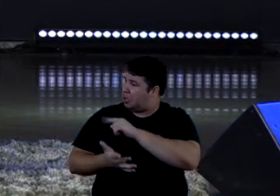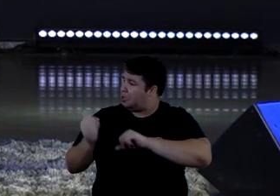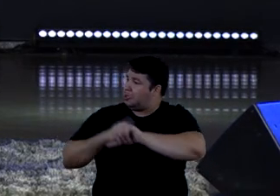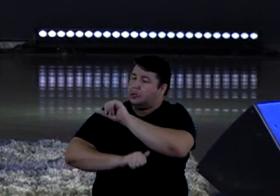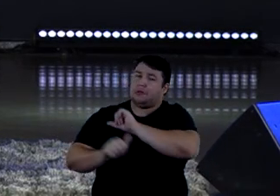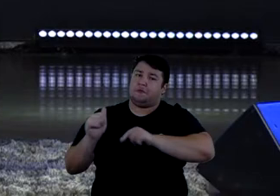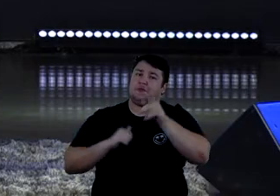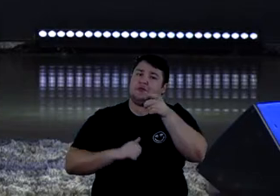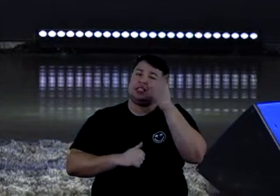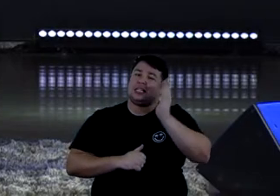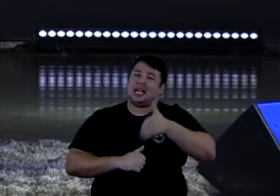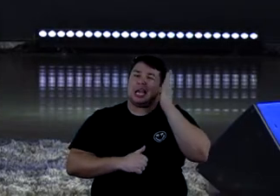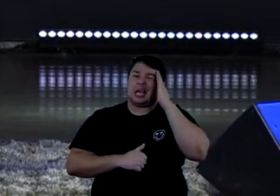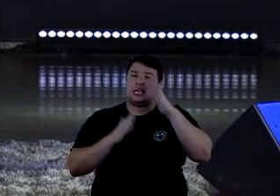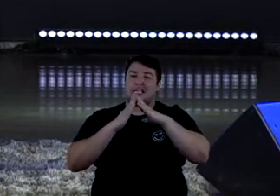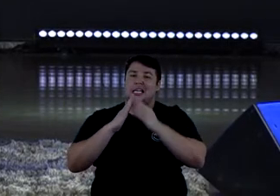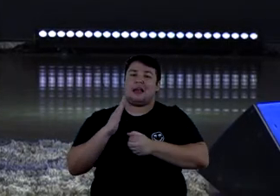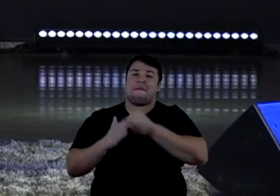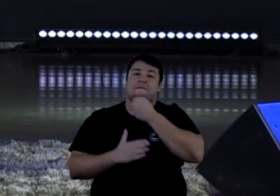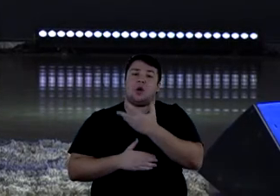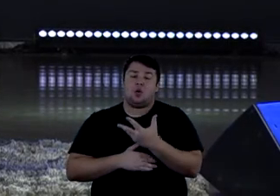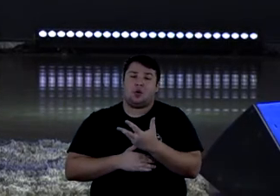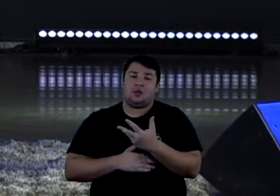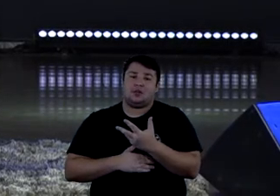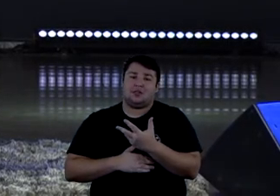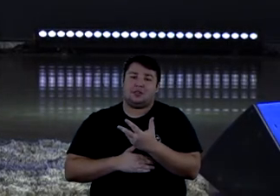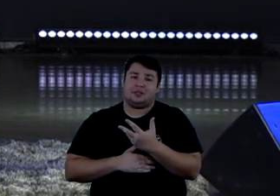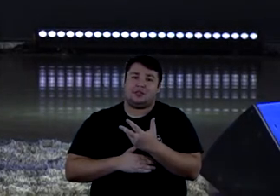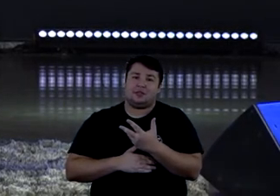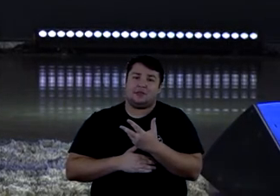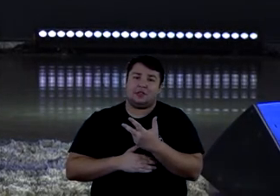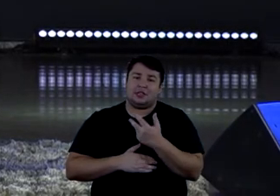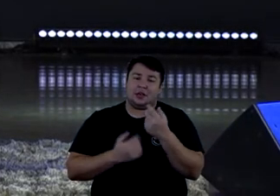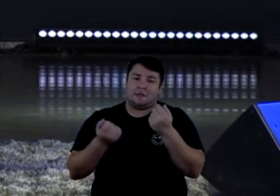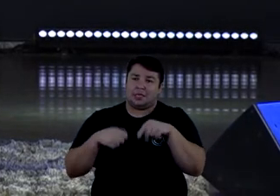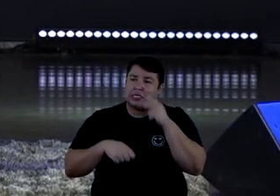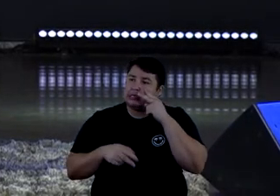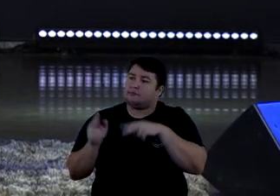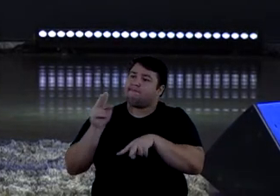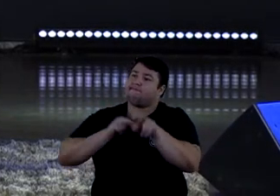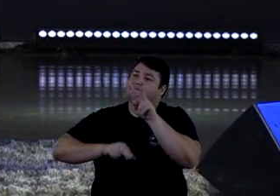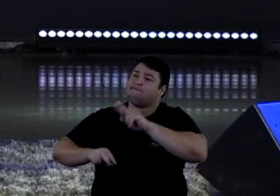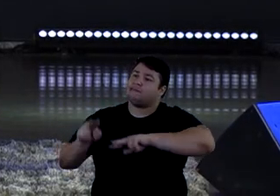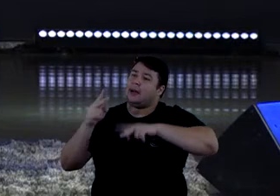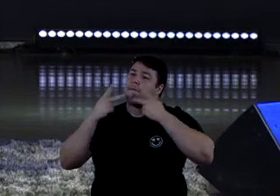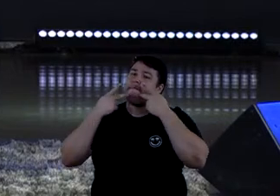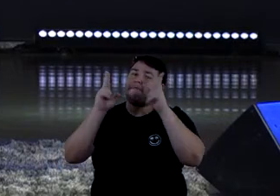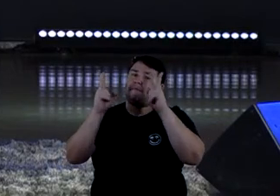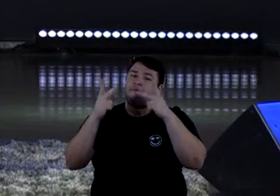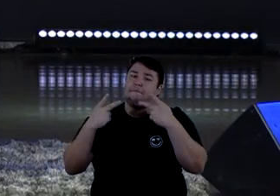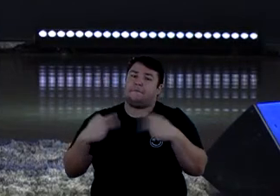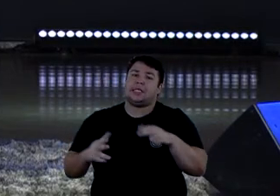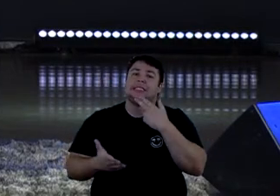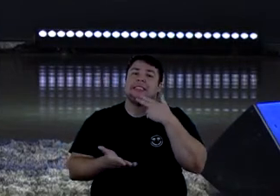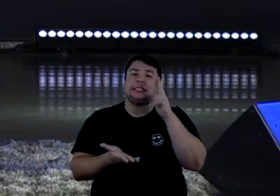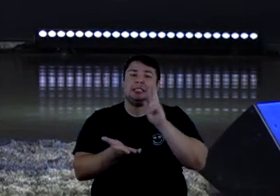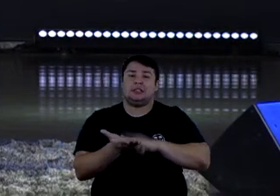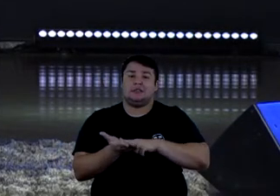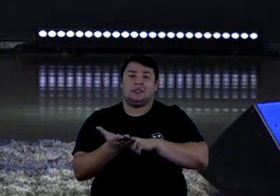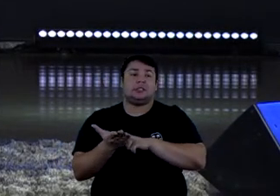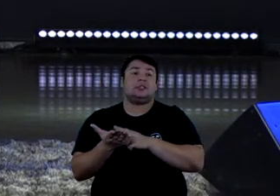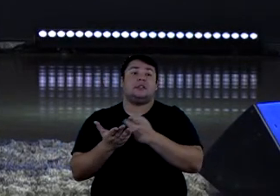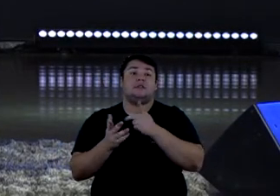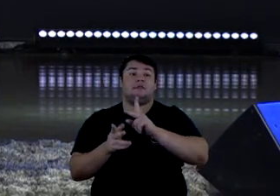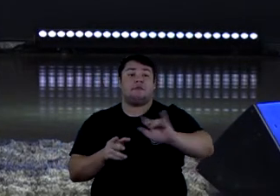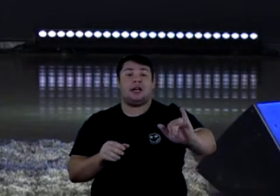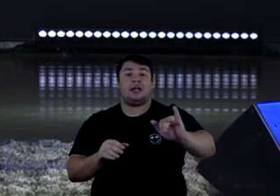Você quer saber se uma igreja é boa? Você tem que olhar a mensagem escrita nas cartas vivas que saem por essa